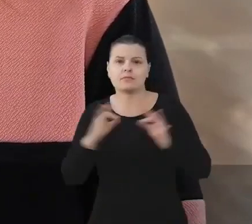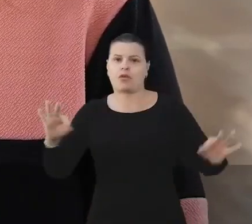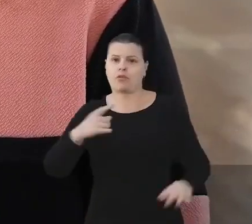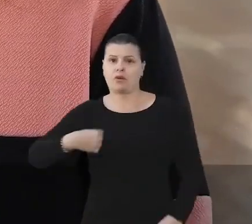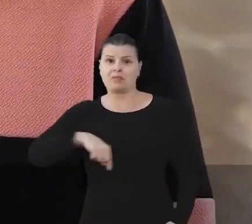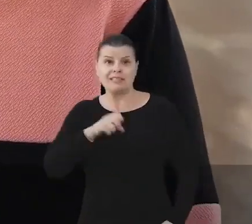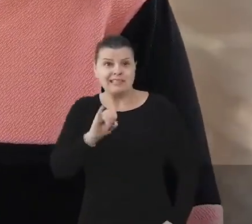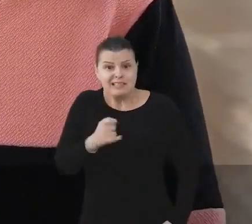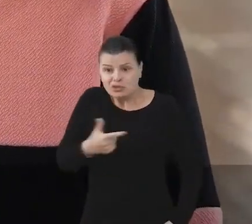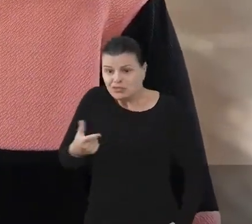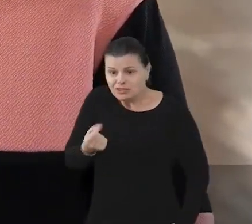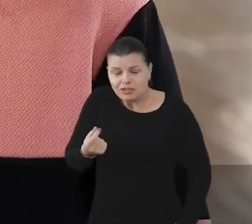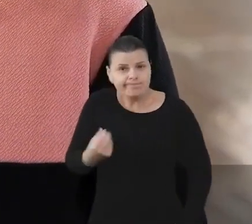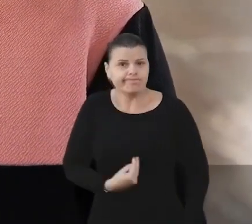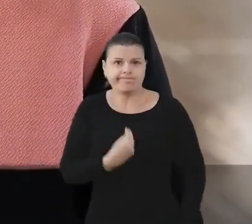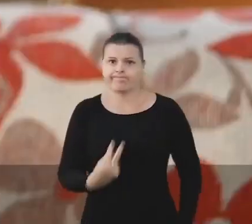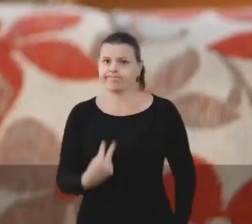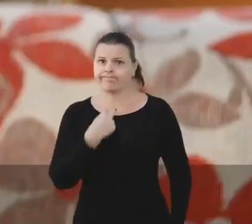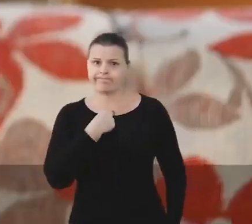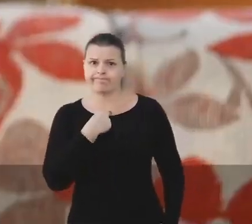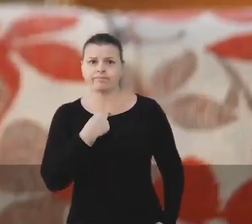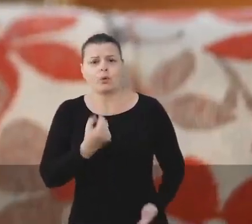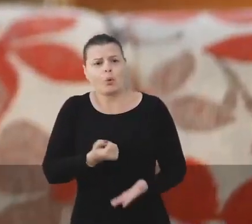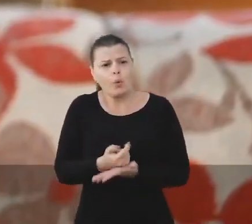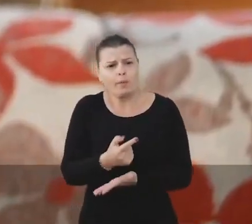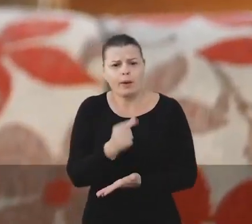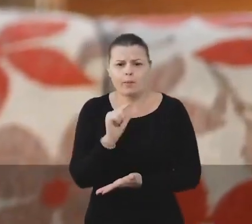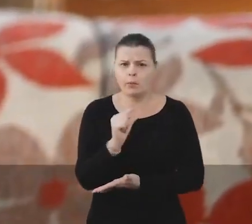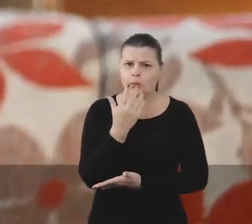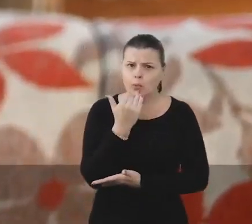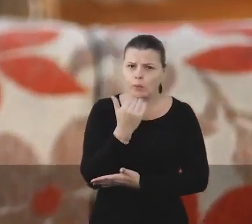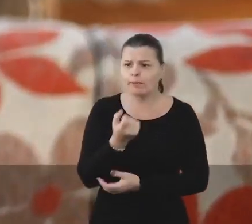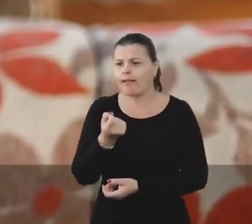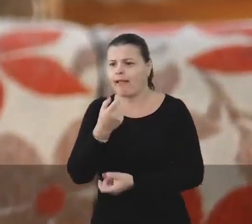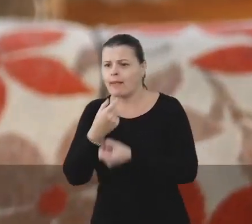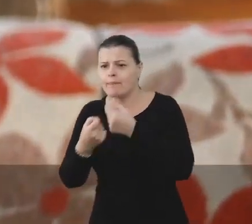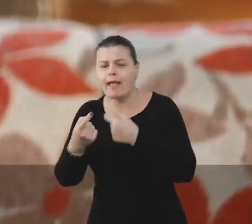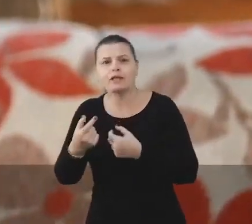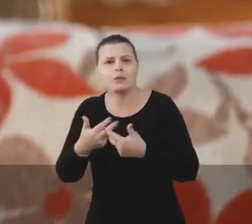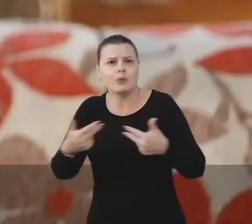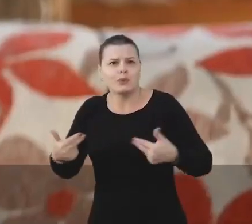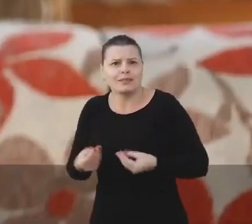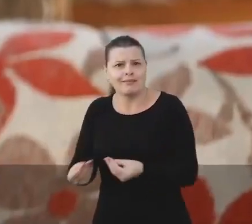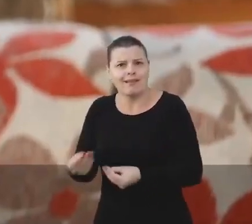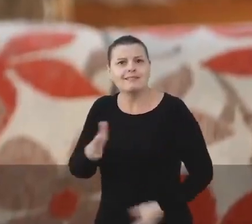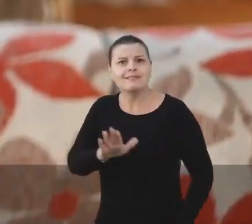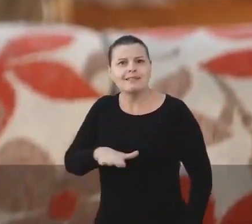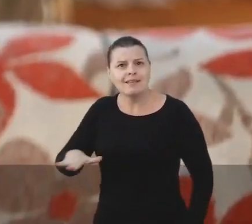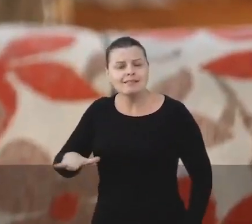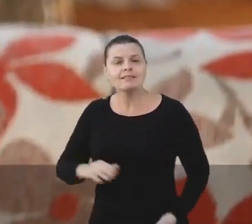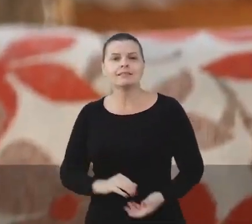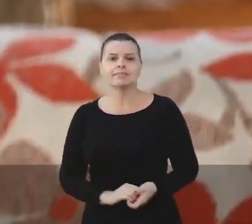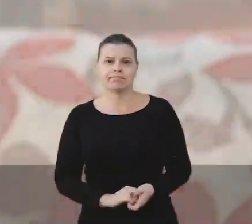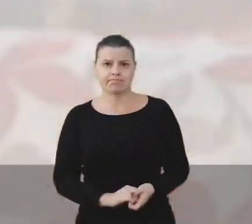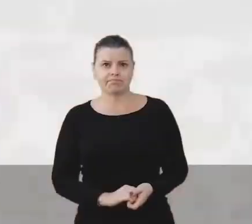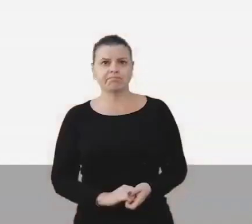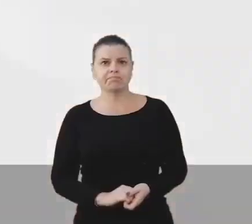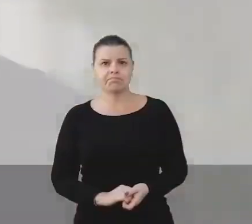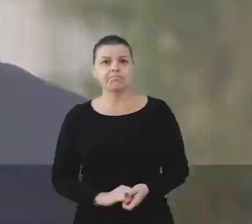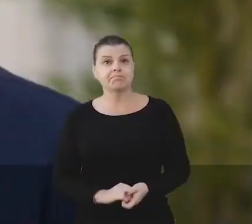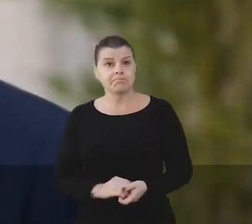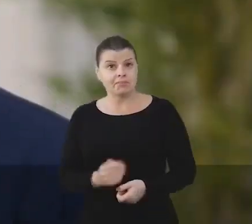para nós. Sem o auxílio, a gente não ia sobreviver. Comprar um pouco de comida, os remédios, alguma coisa na farmácia para as